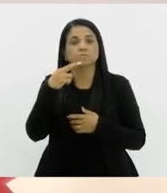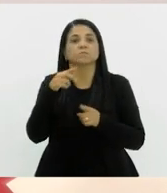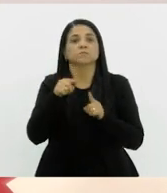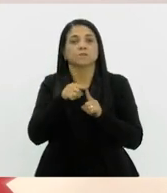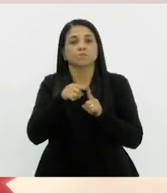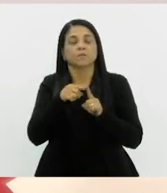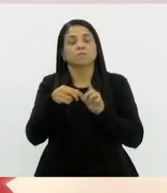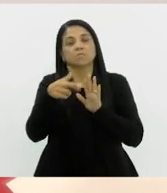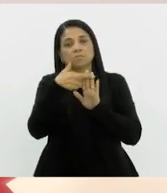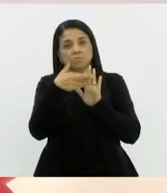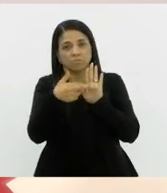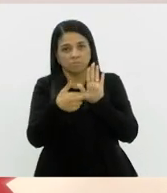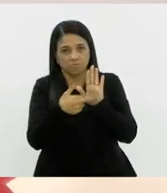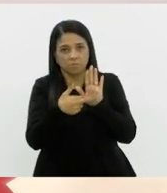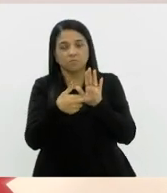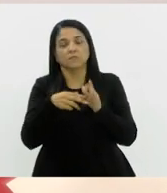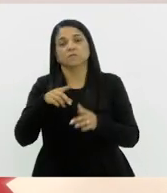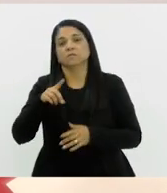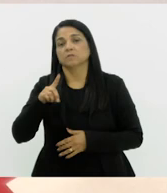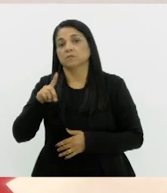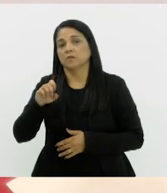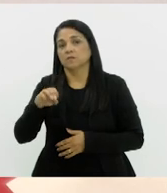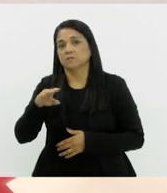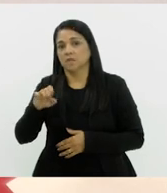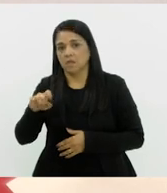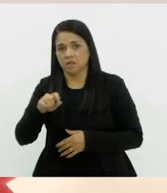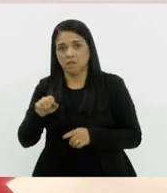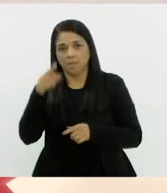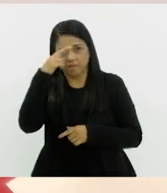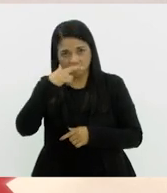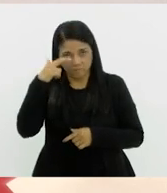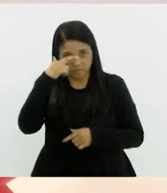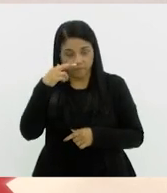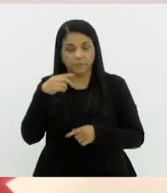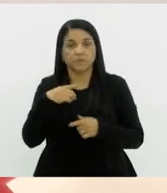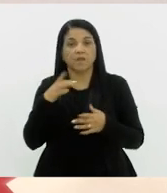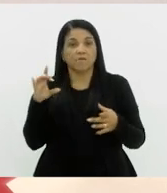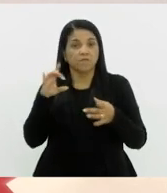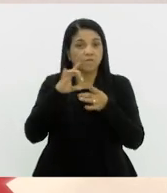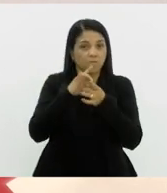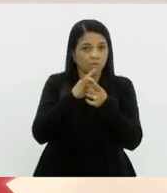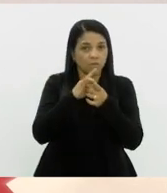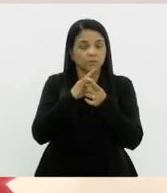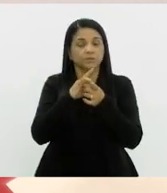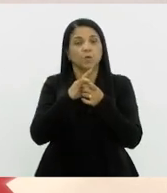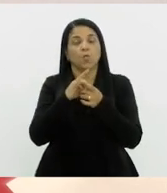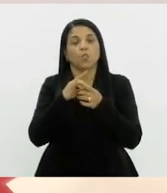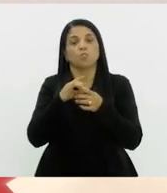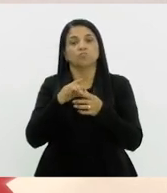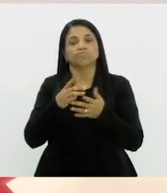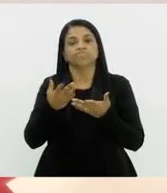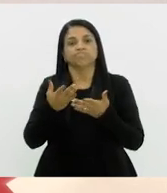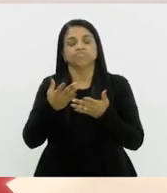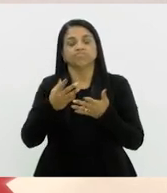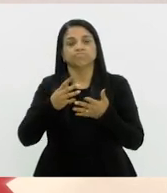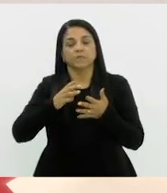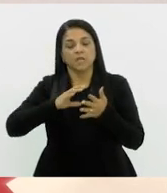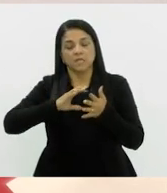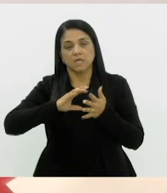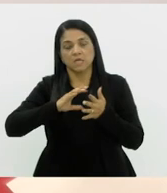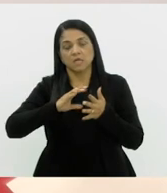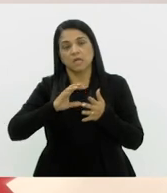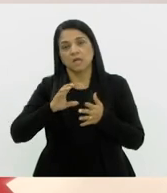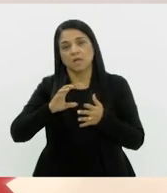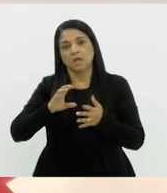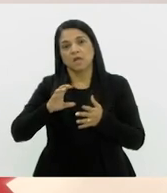fiscalização pelo próprio DCEA. E aí, vinculado a isso, a questão de um canal de denúncias, né, para que os moradores